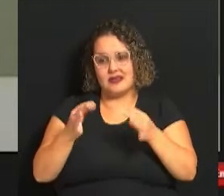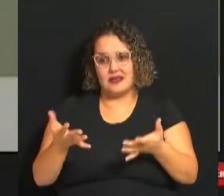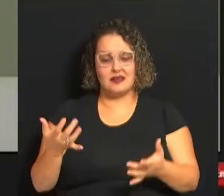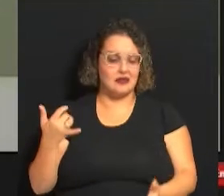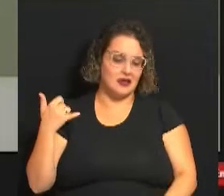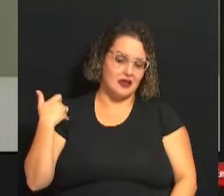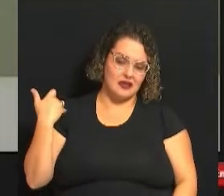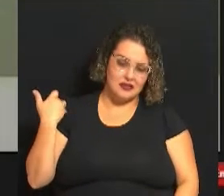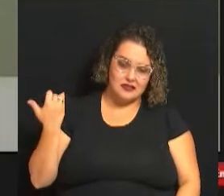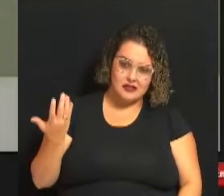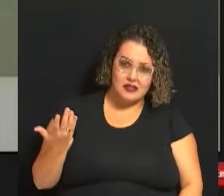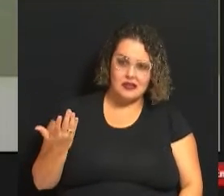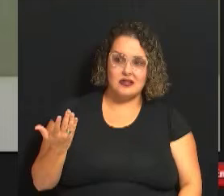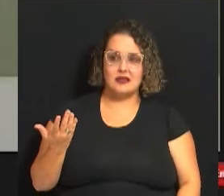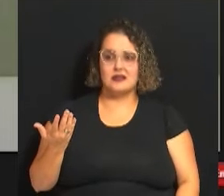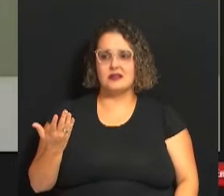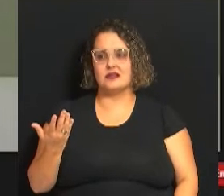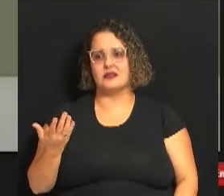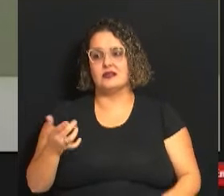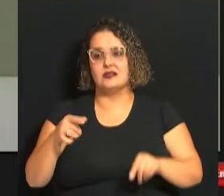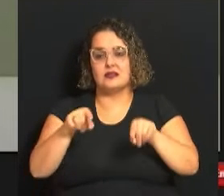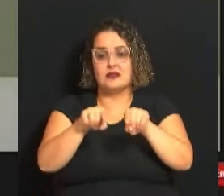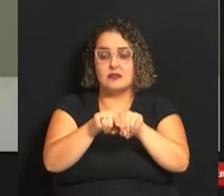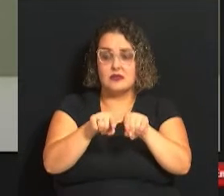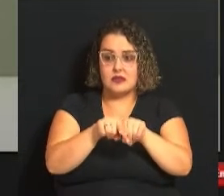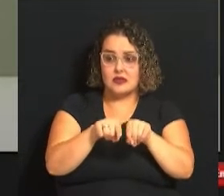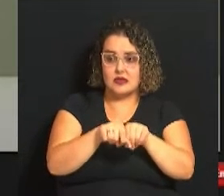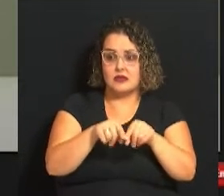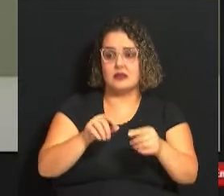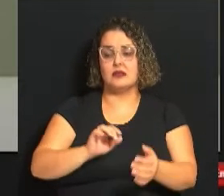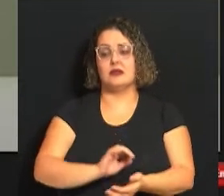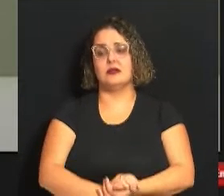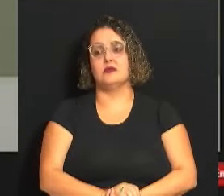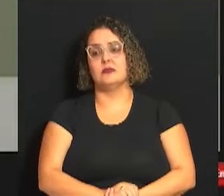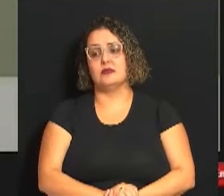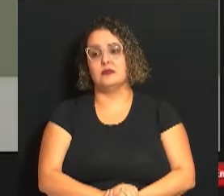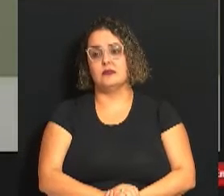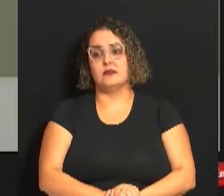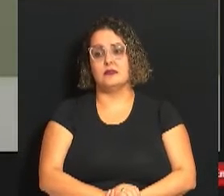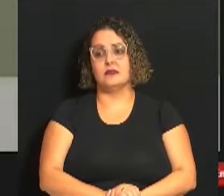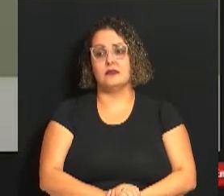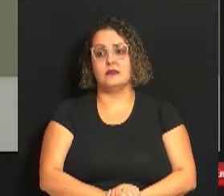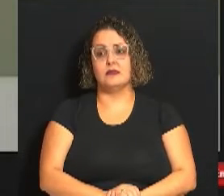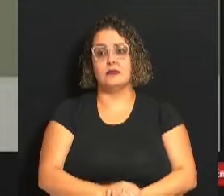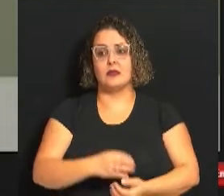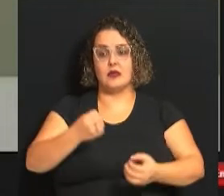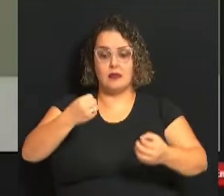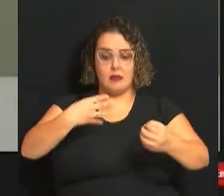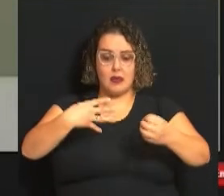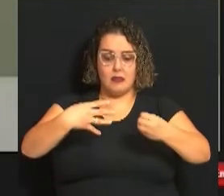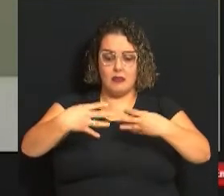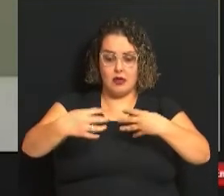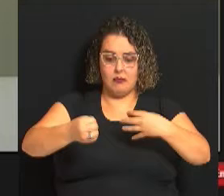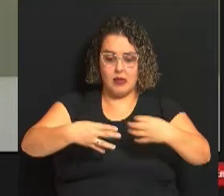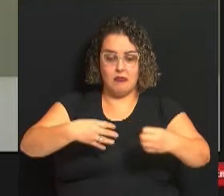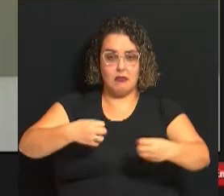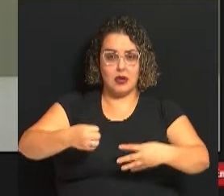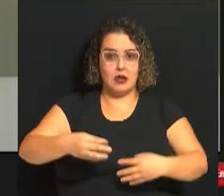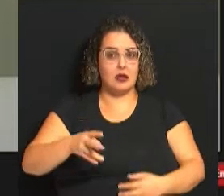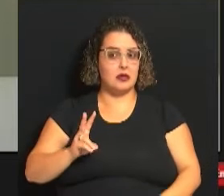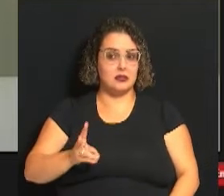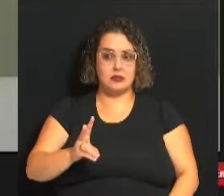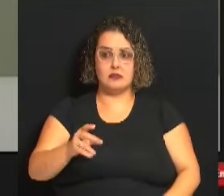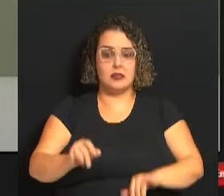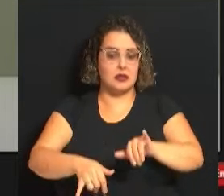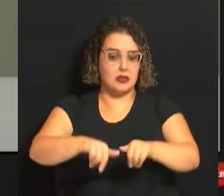idade, também exposição a raio-x, exposição a químicos,